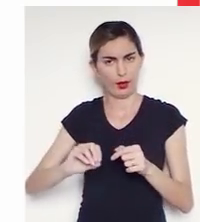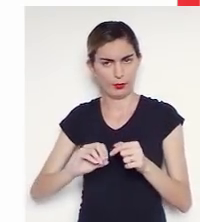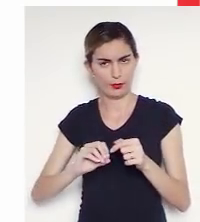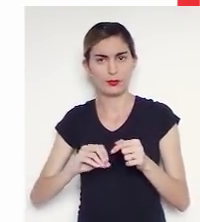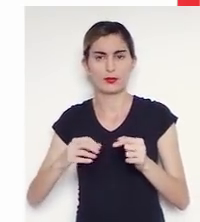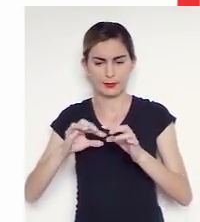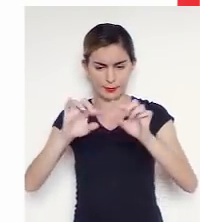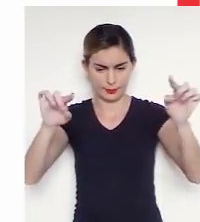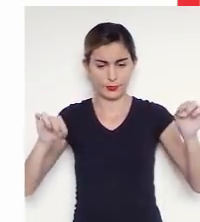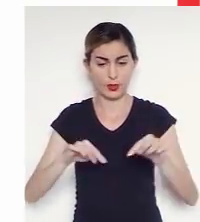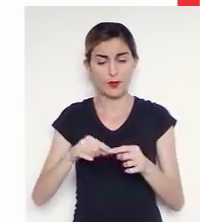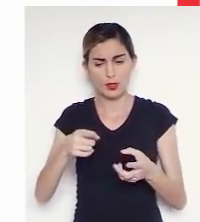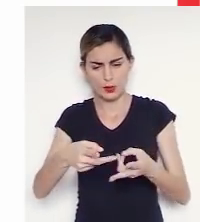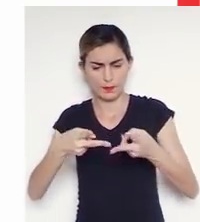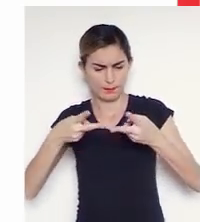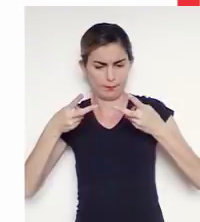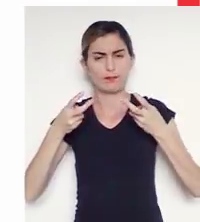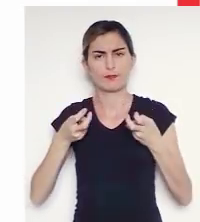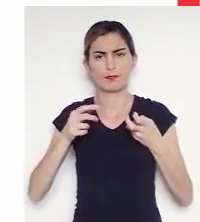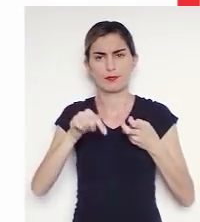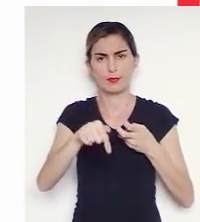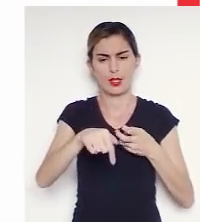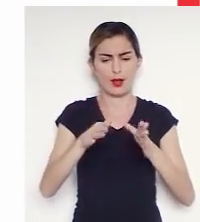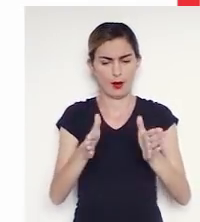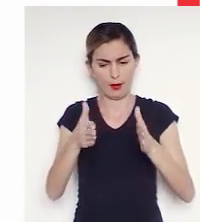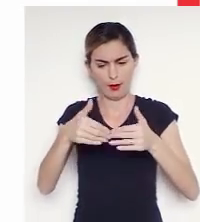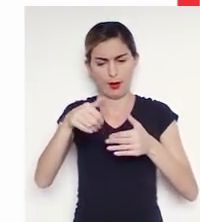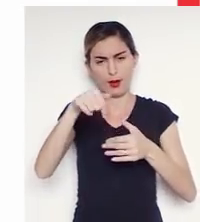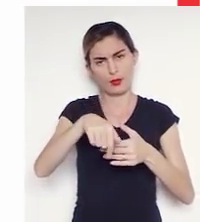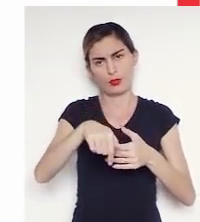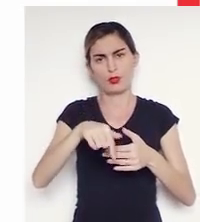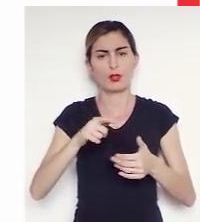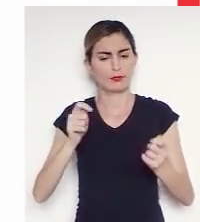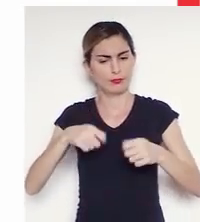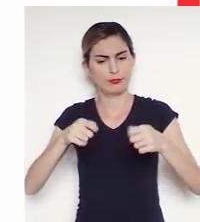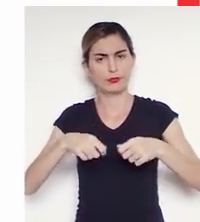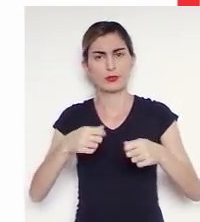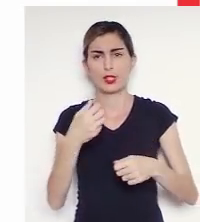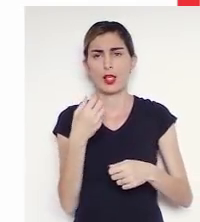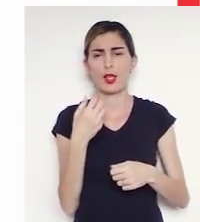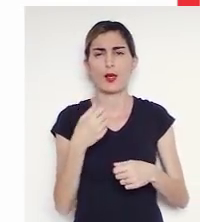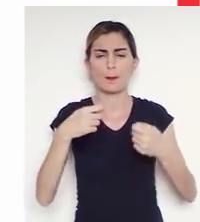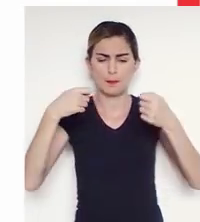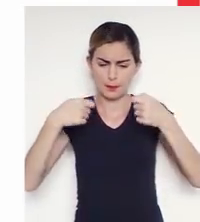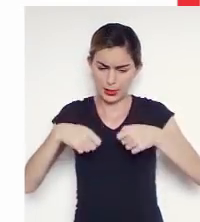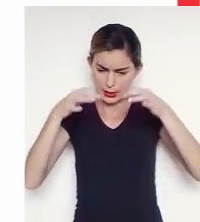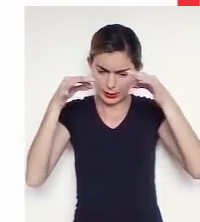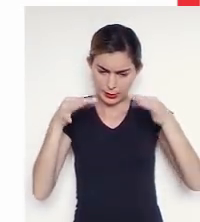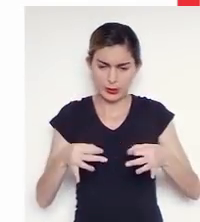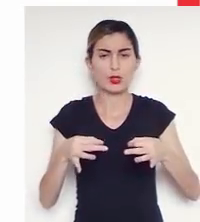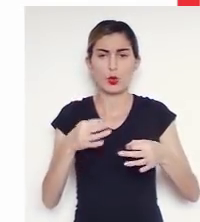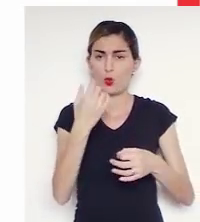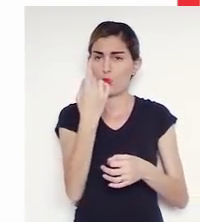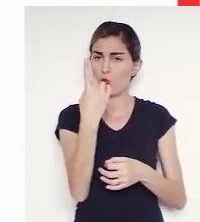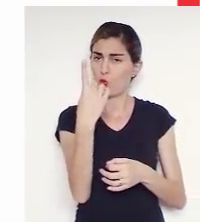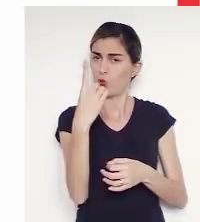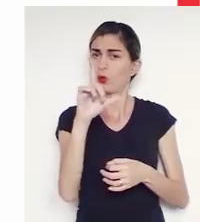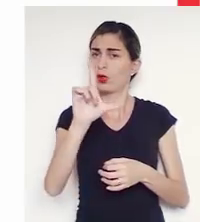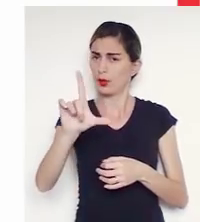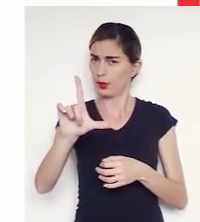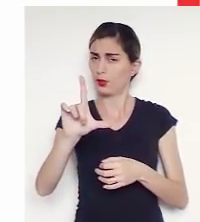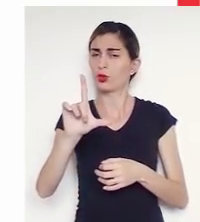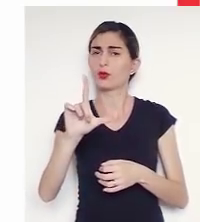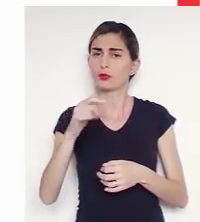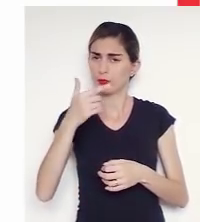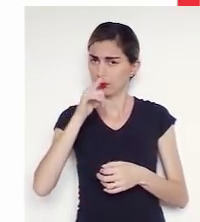Cada aresta, você vai perceber que nessa caixinha cabe precisamente 1